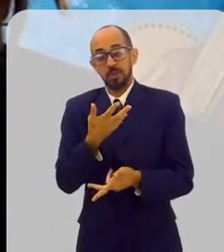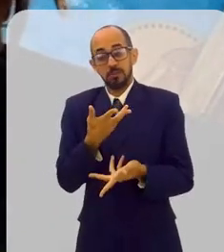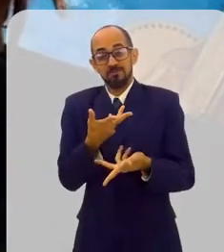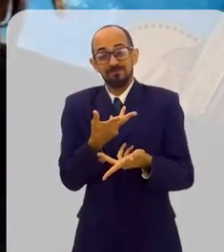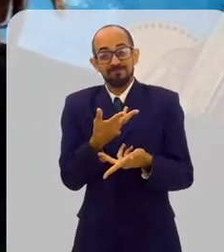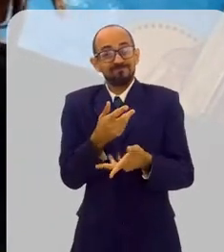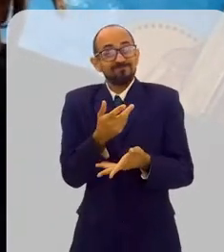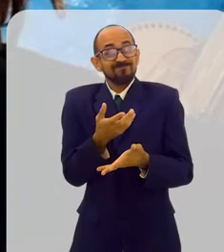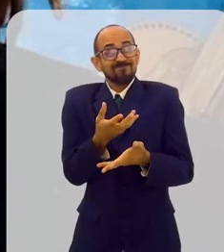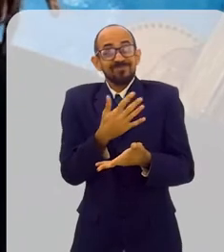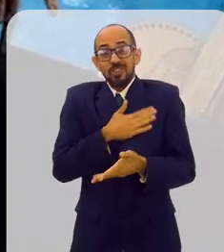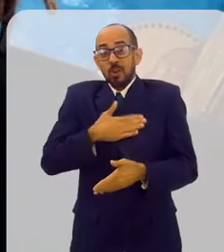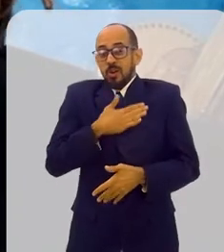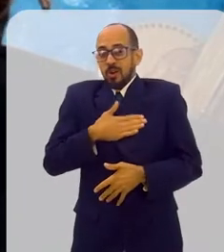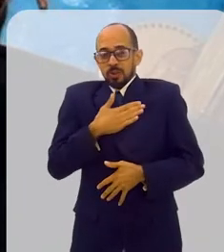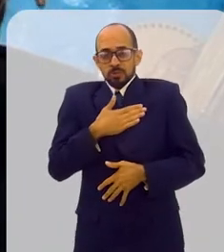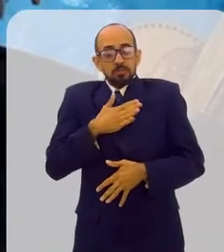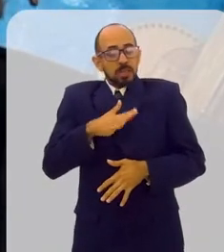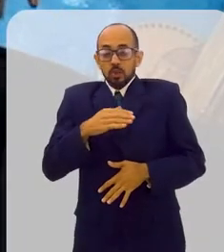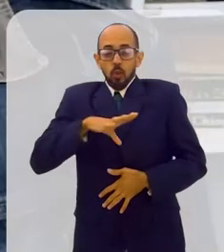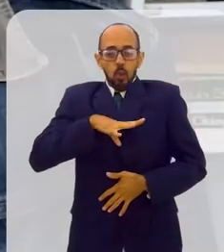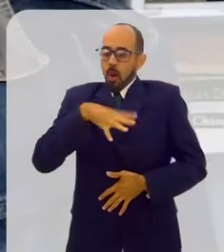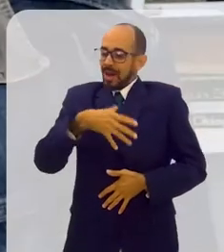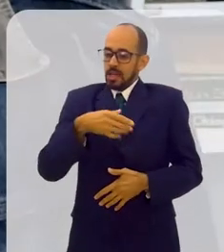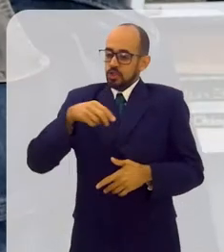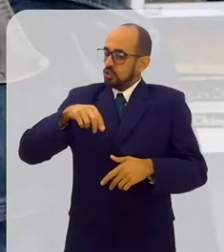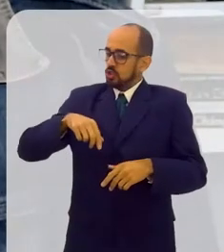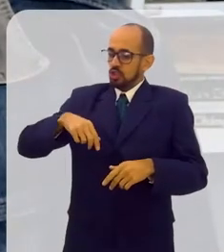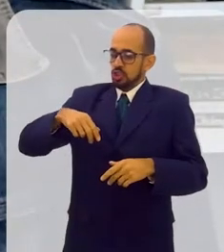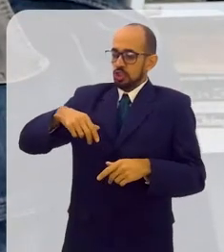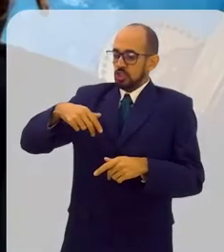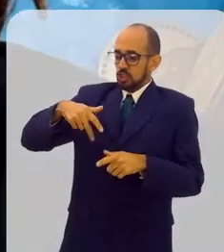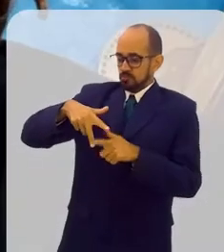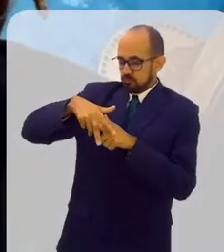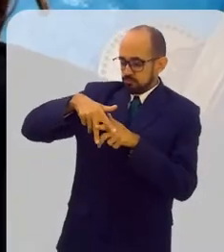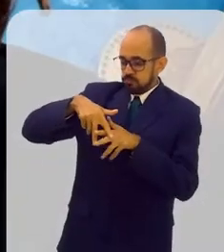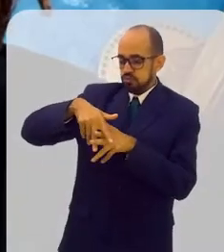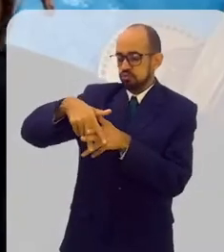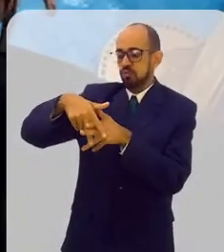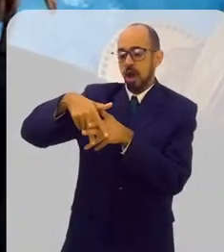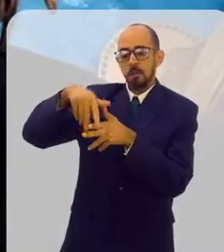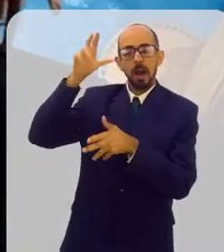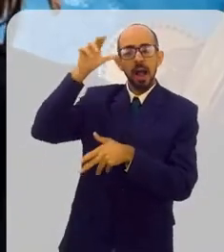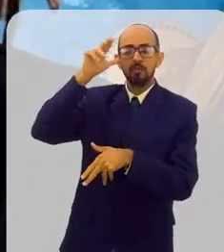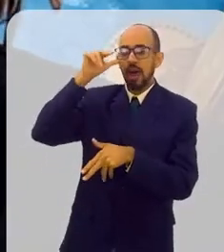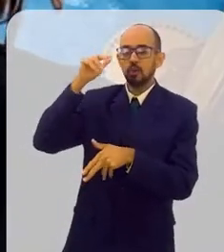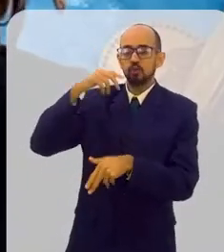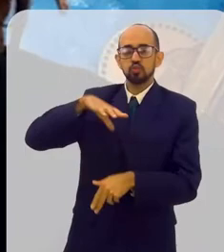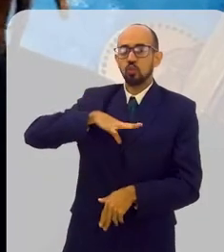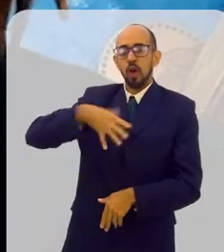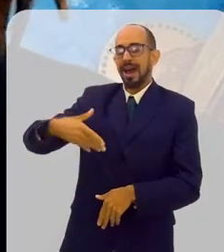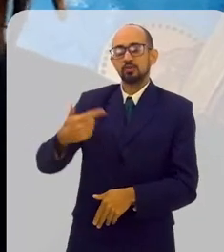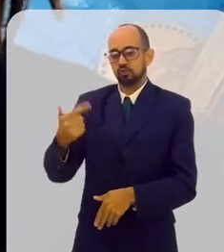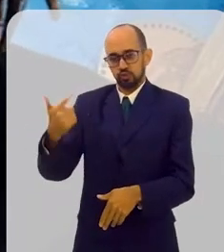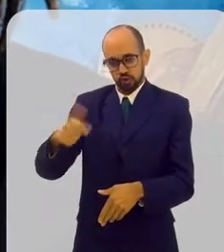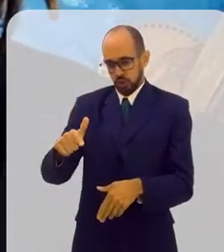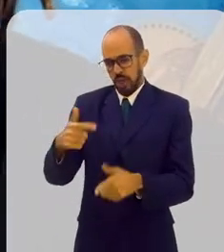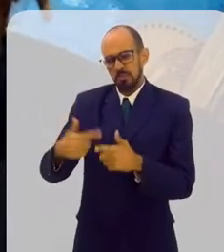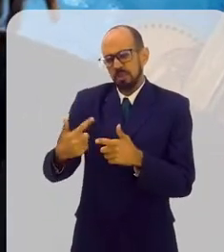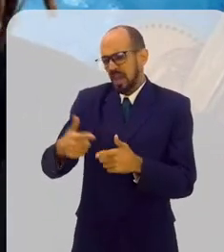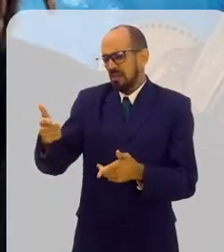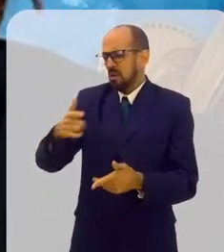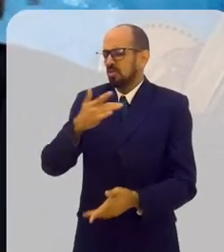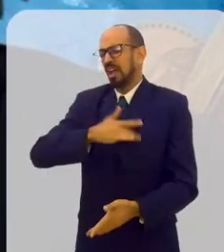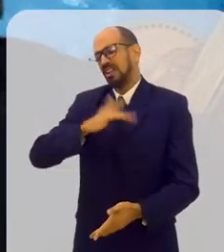coragem de subir num cavalo, porque eu achava uma judiação bater num bicho daquele, subir num bicho daquele. Eu acho que aquilo ali tem que ficar para